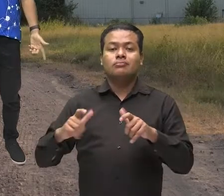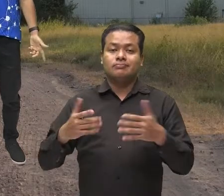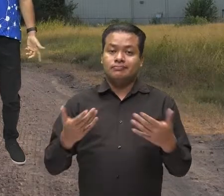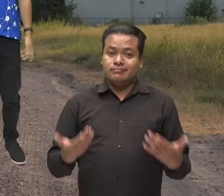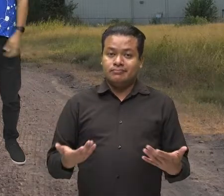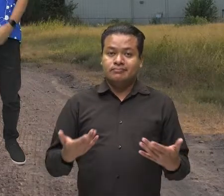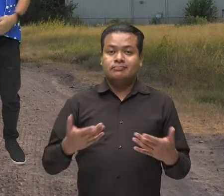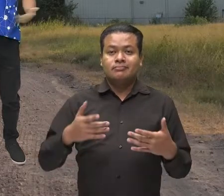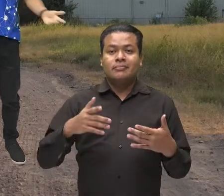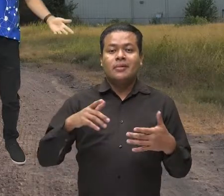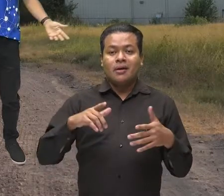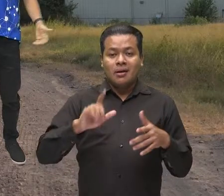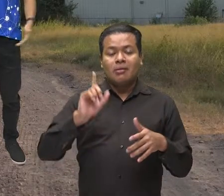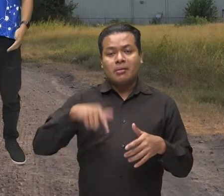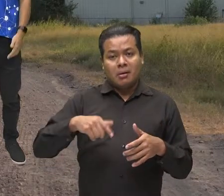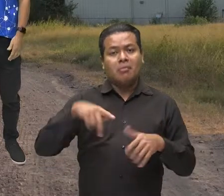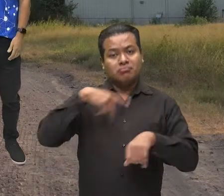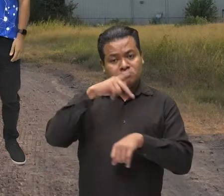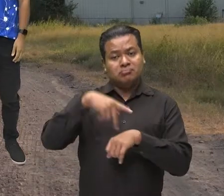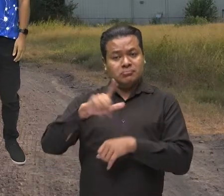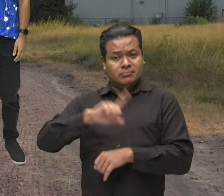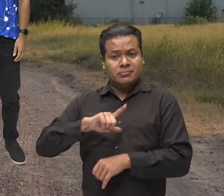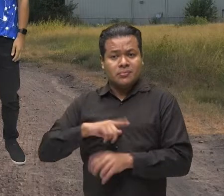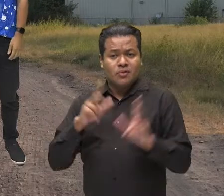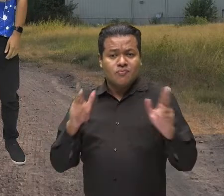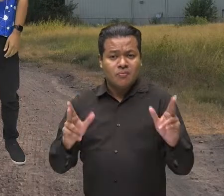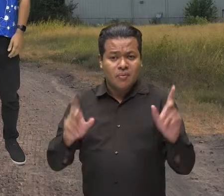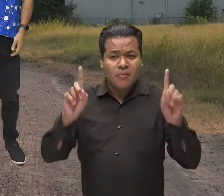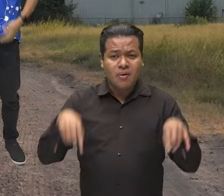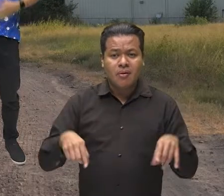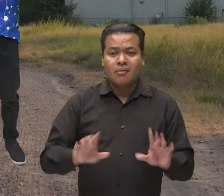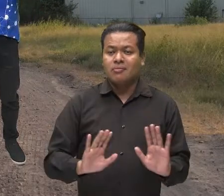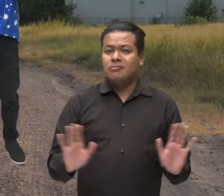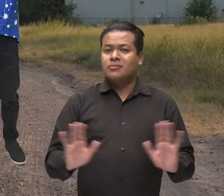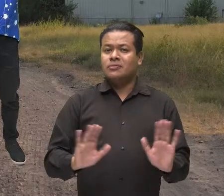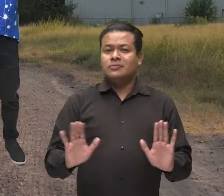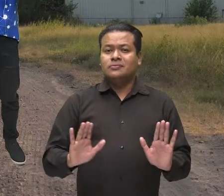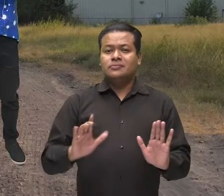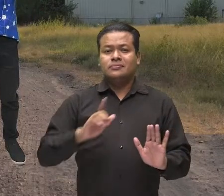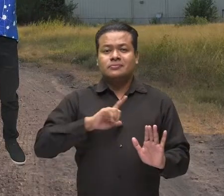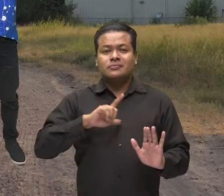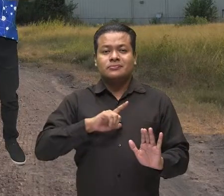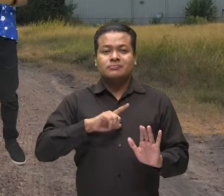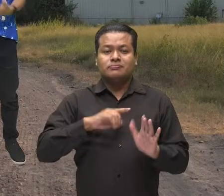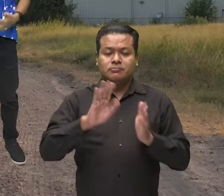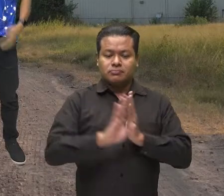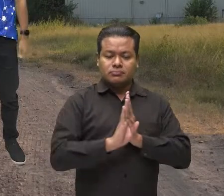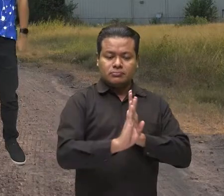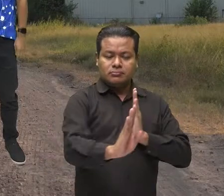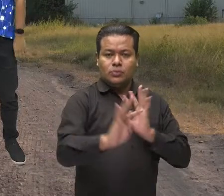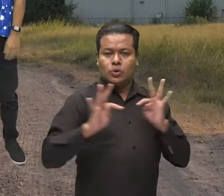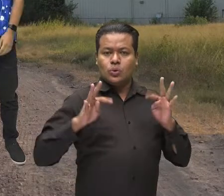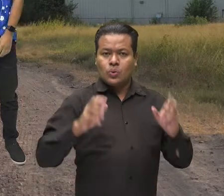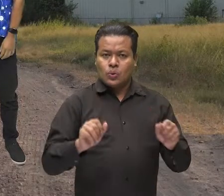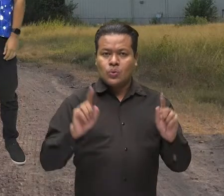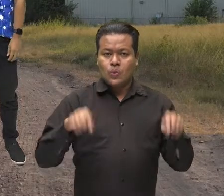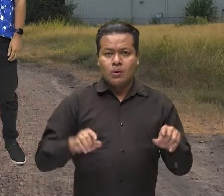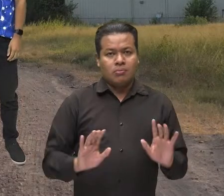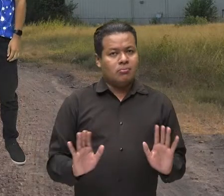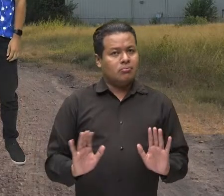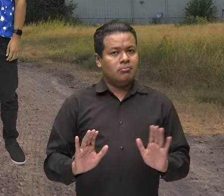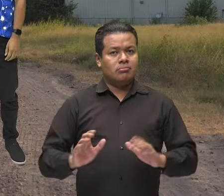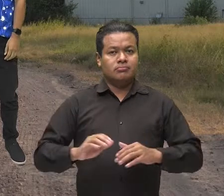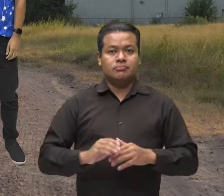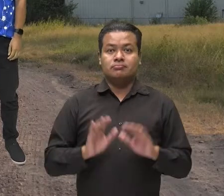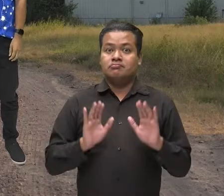Tem muitos países que não precisam ter muros como esse, não precisam ter essas definições todas ali, né?